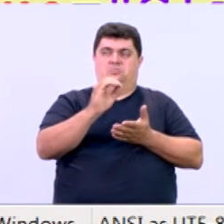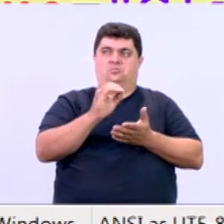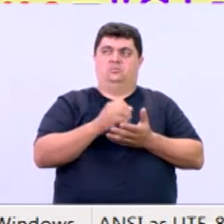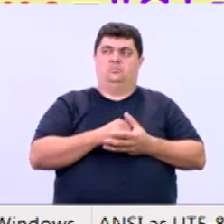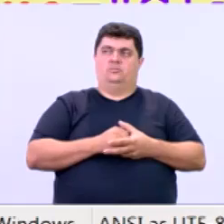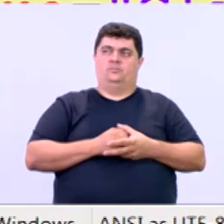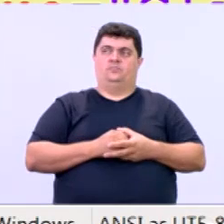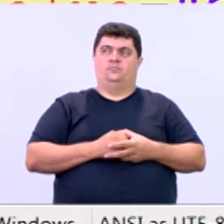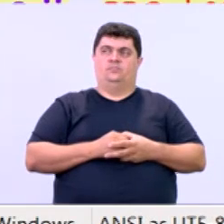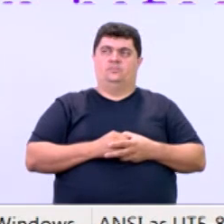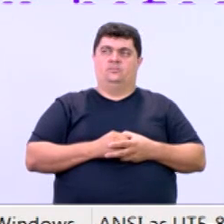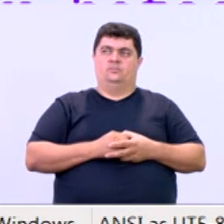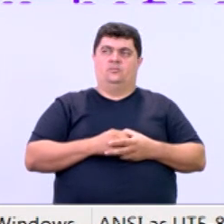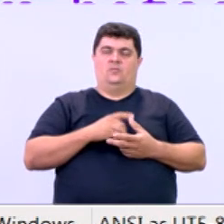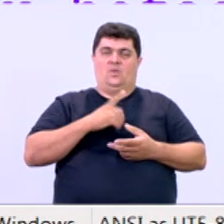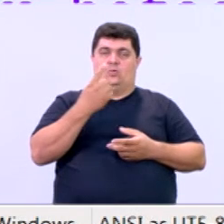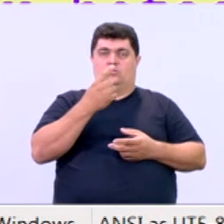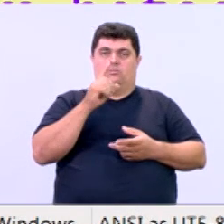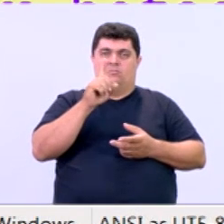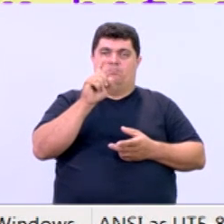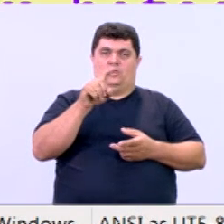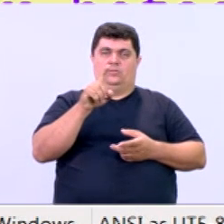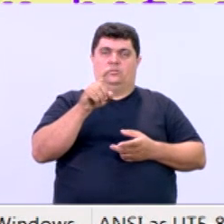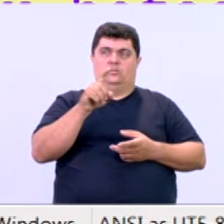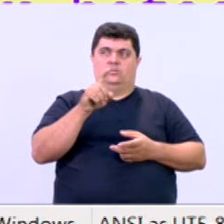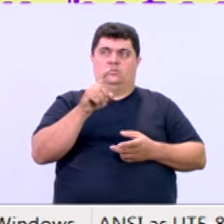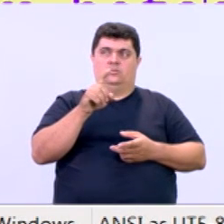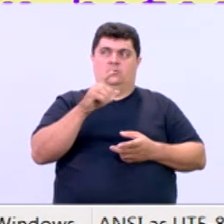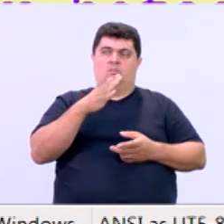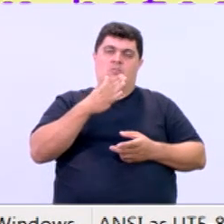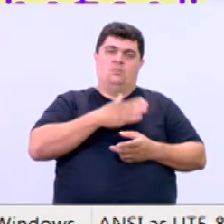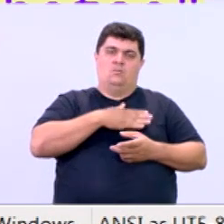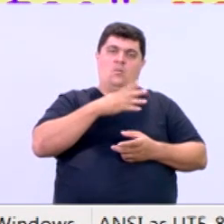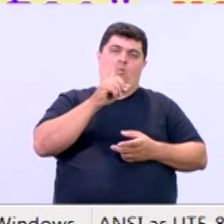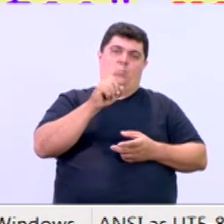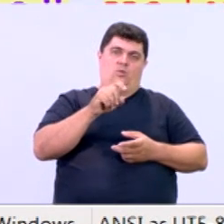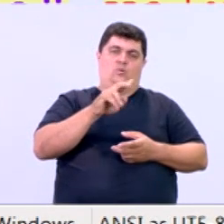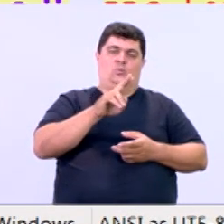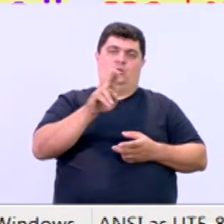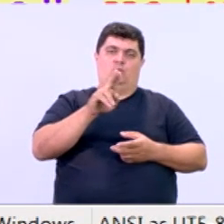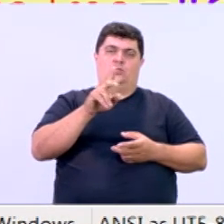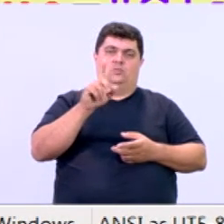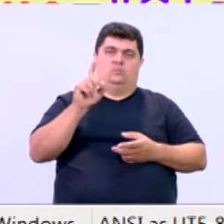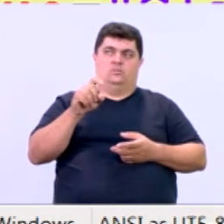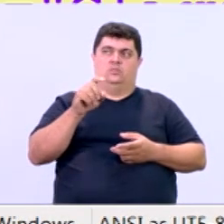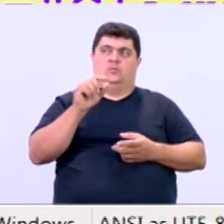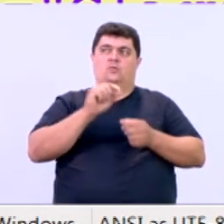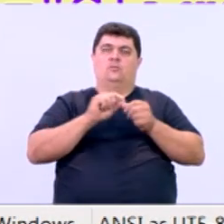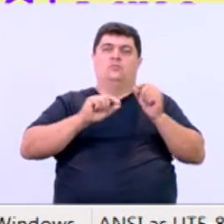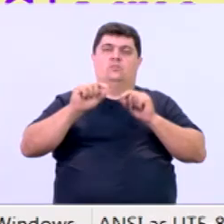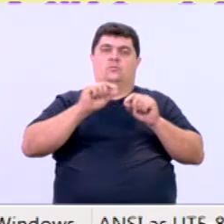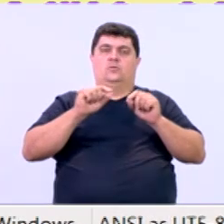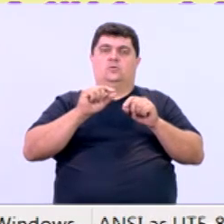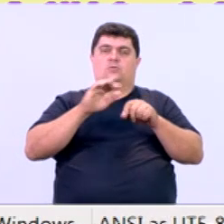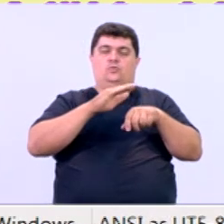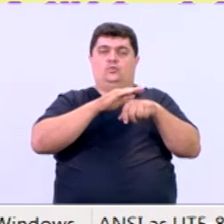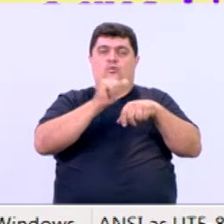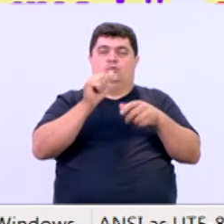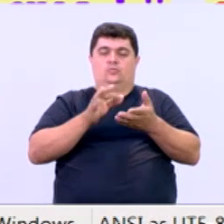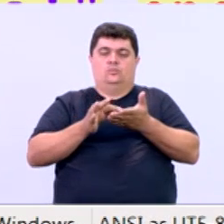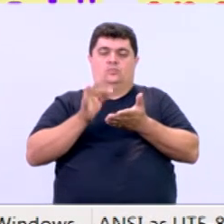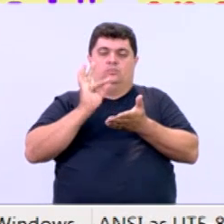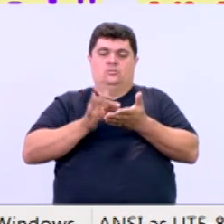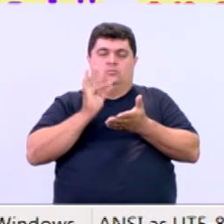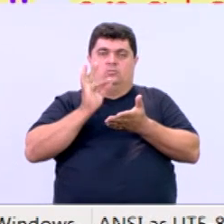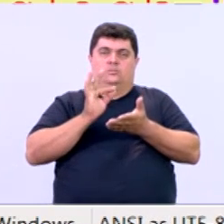E nós temos um botão chamado Meu Botão, que ao ser clicado, tá aqui ó, ao